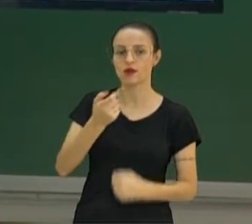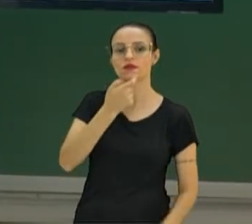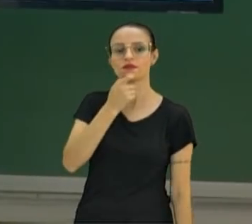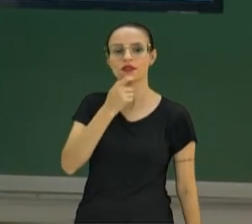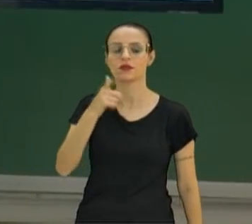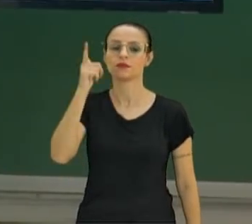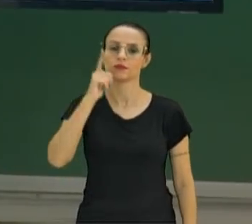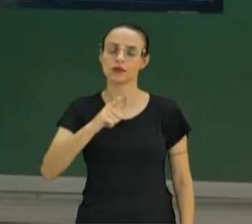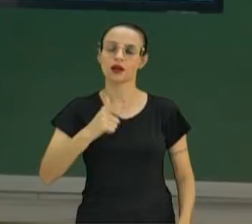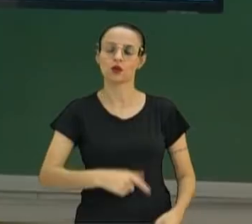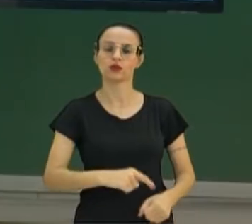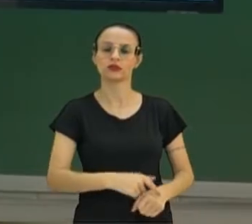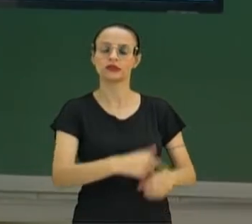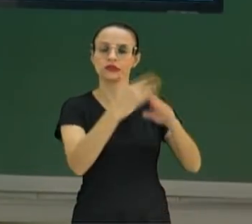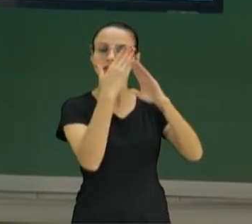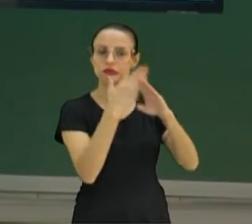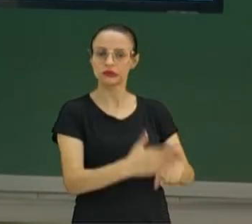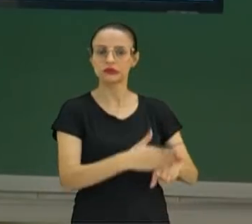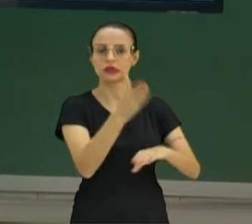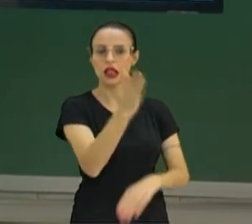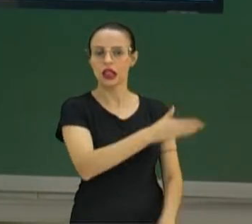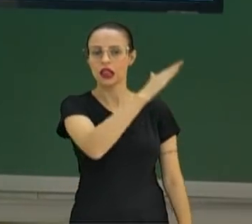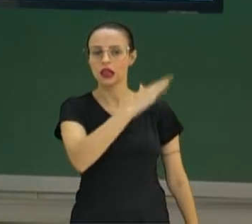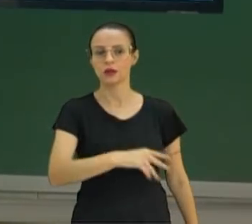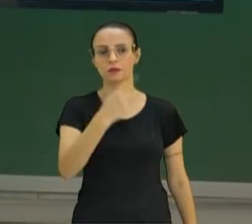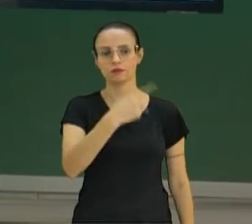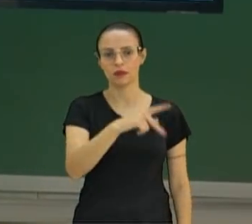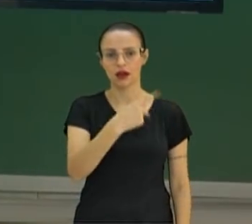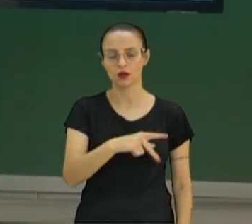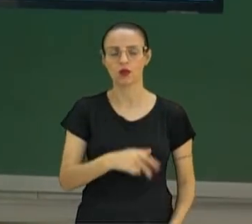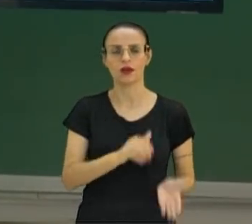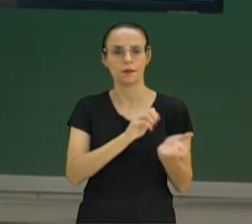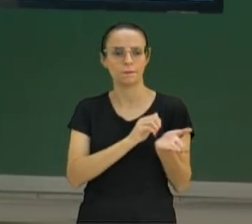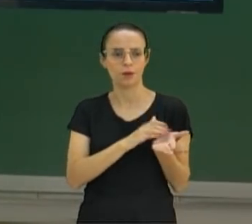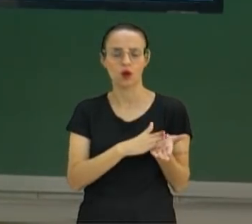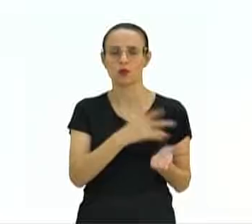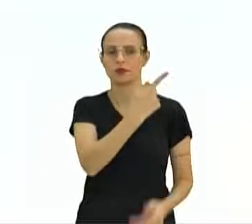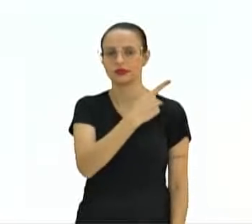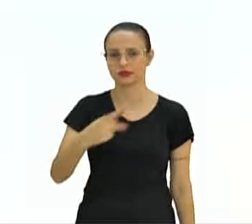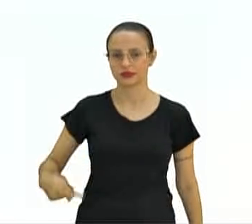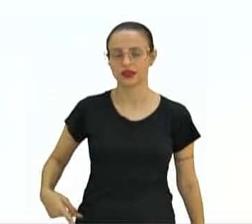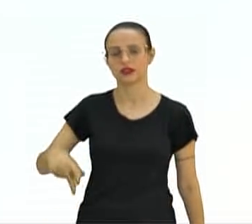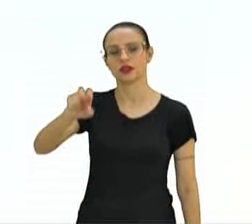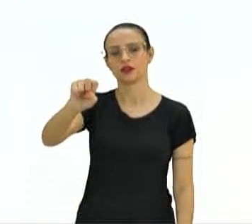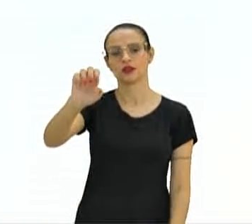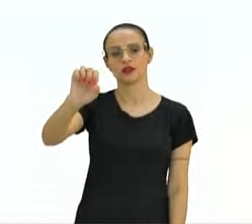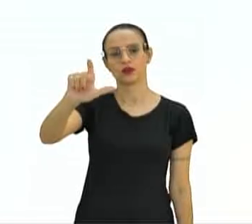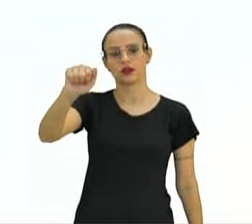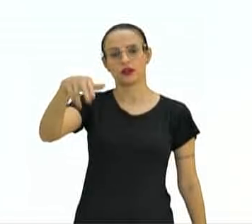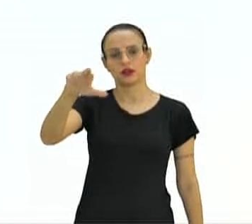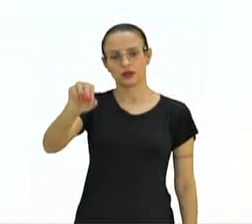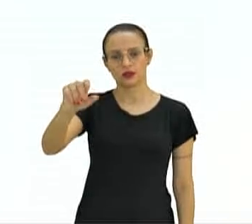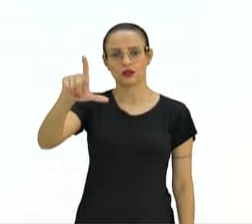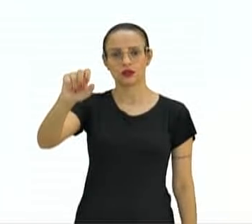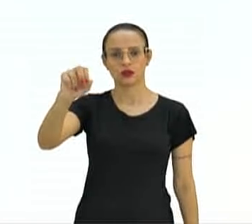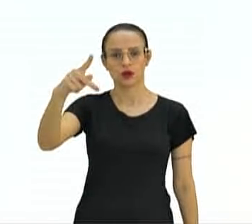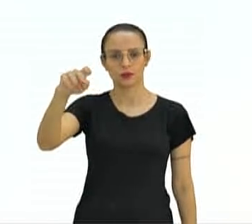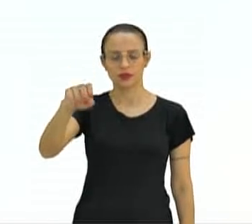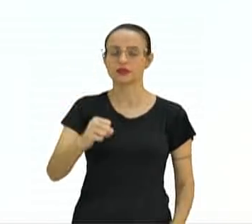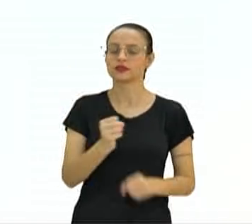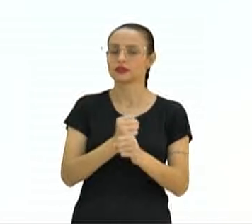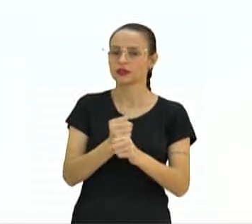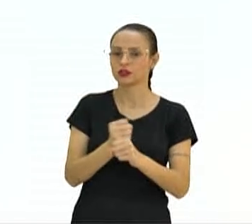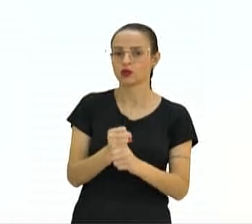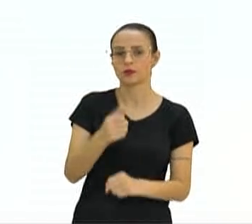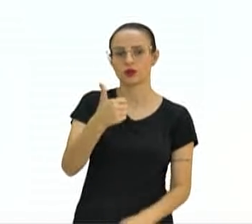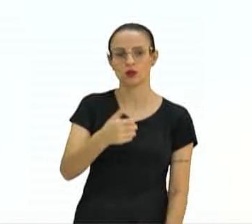para conseguir derrotar o Paraguai e depor o presidente Solano Lopes, né? A guerra vai se iniciar em